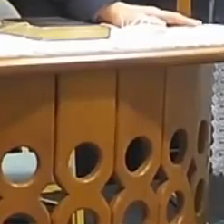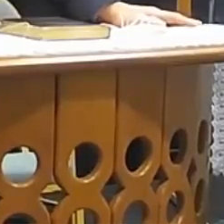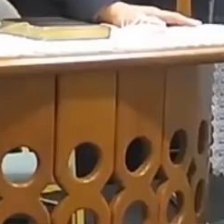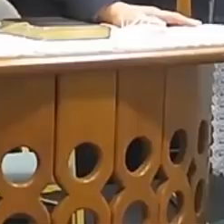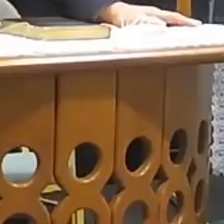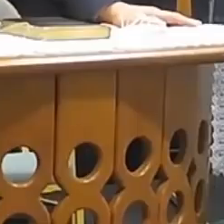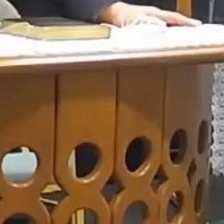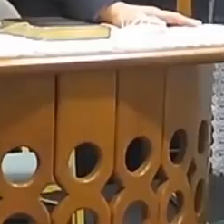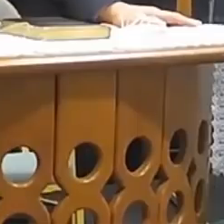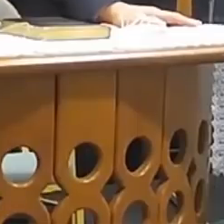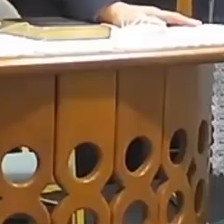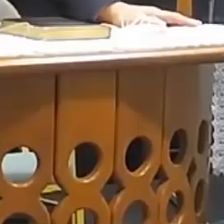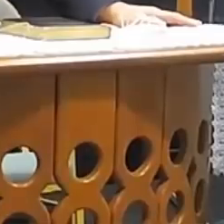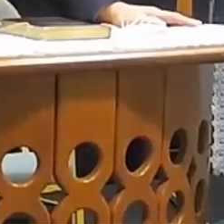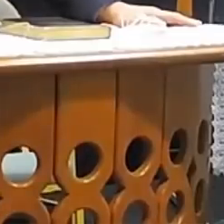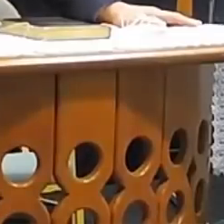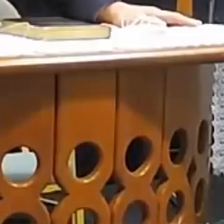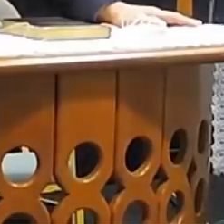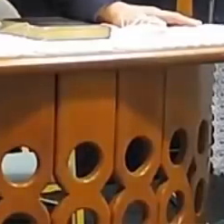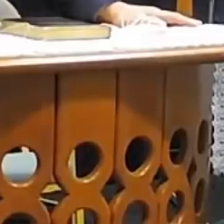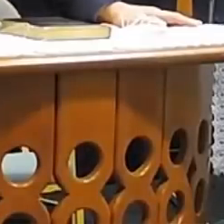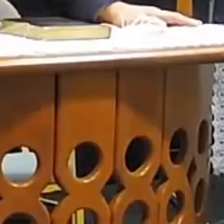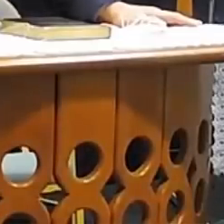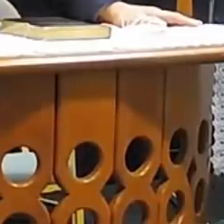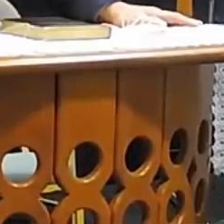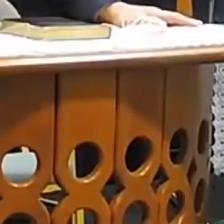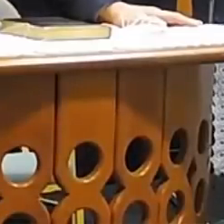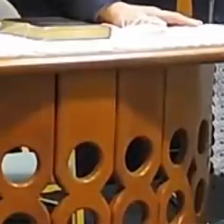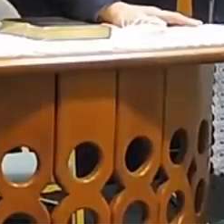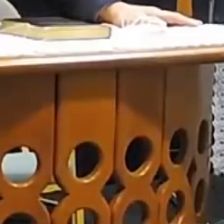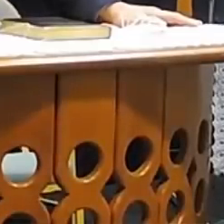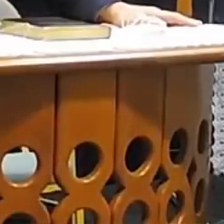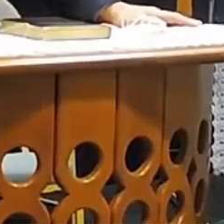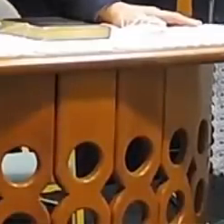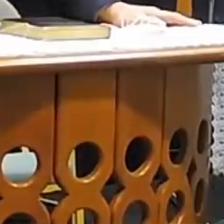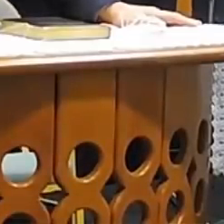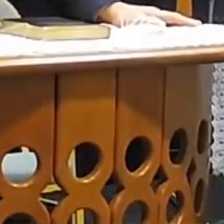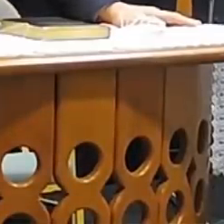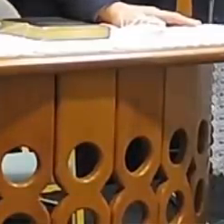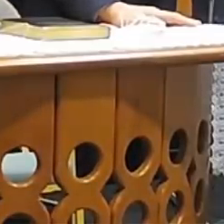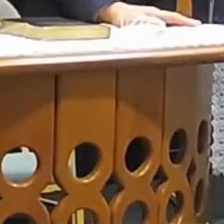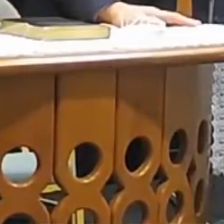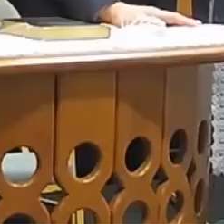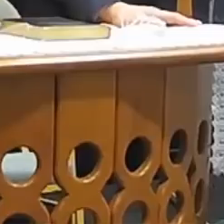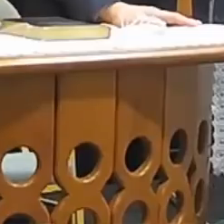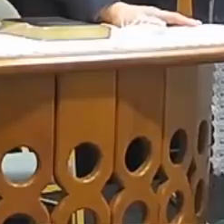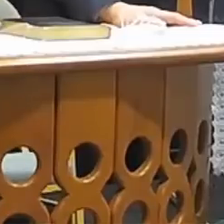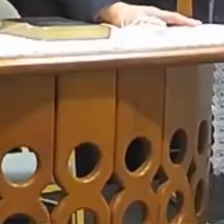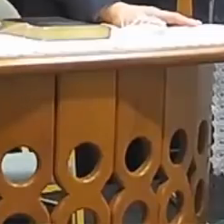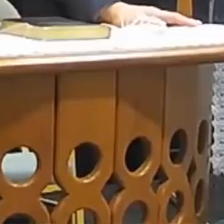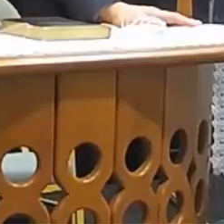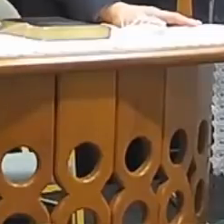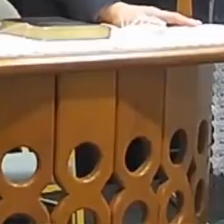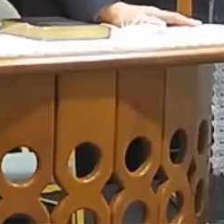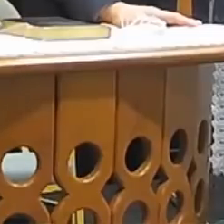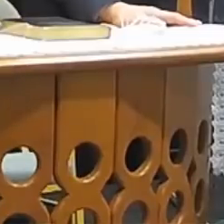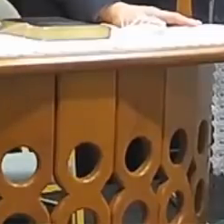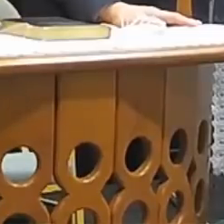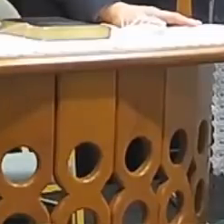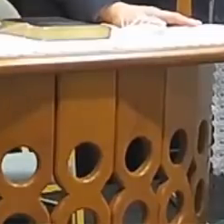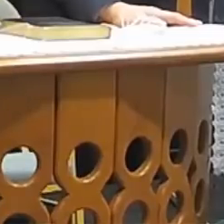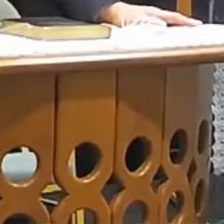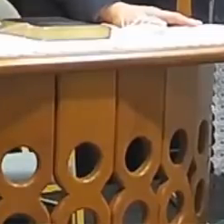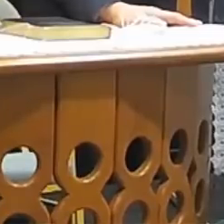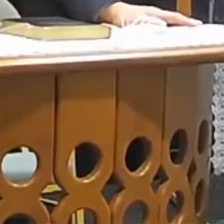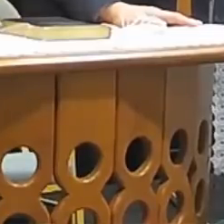profundo a respeito da doutrina revelada. Deep, understanding of the revealed doctrine. Então, se você está tendo essa dificuldade,